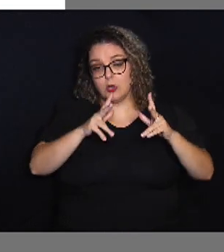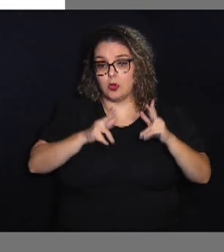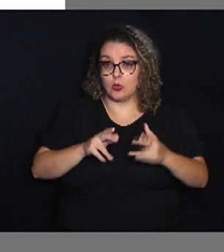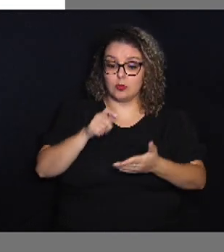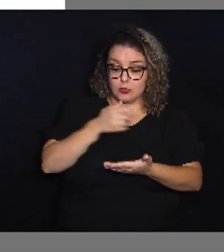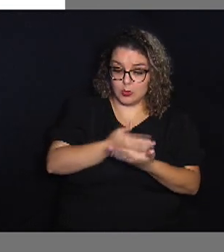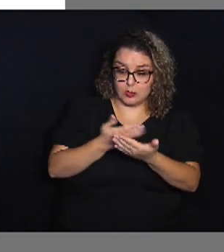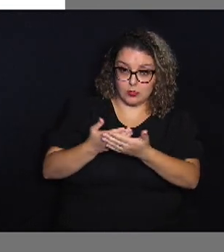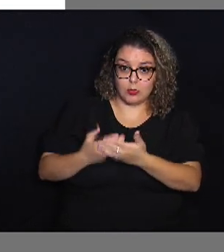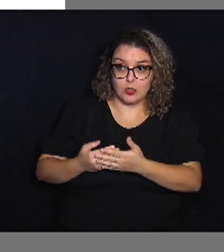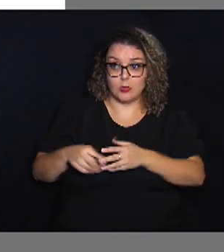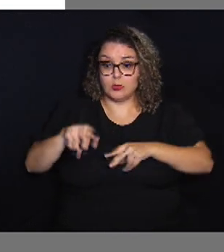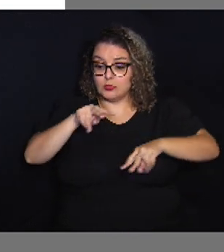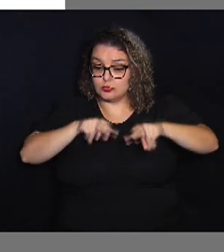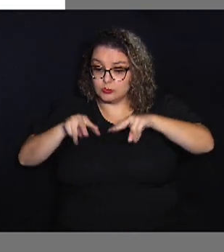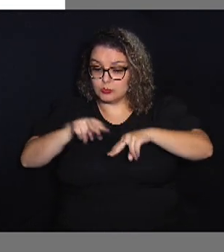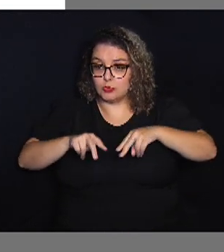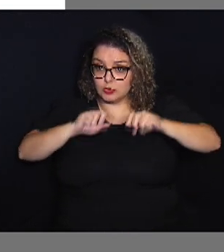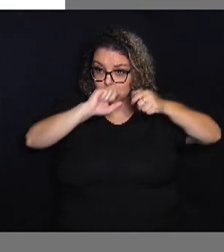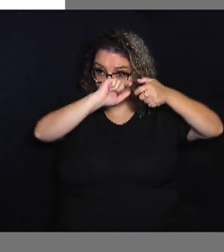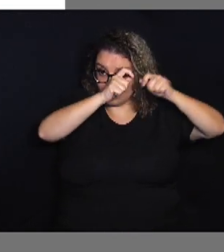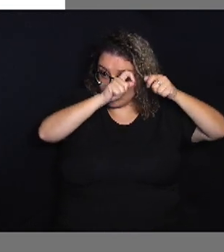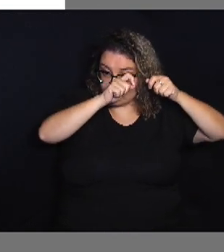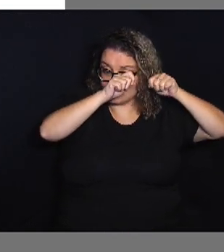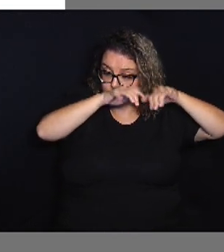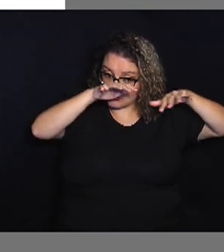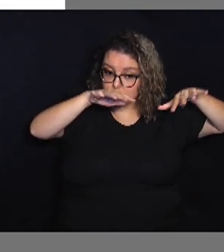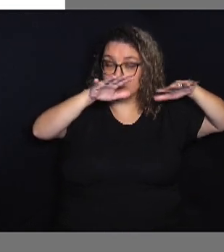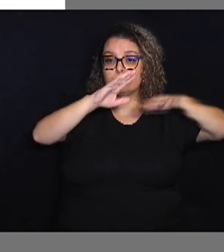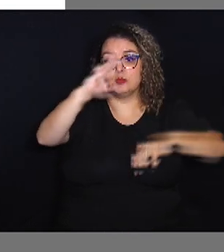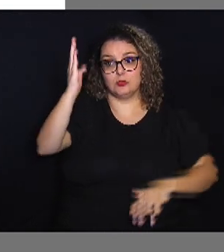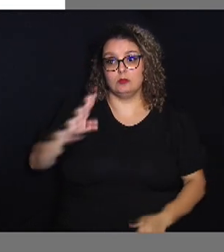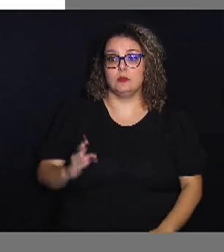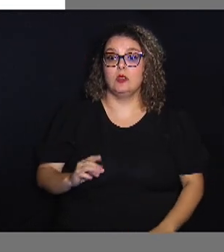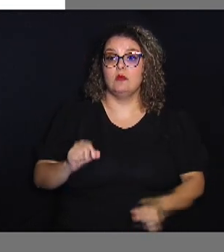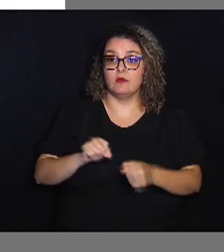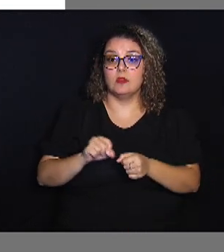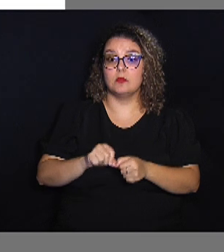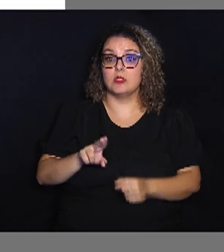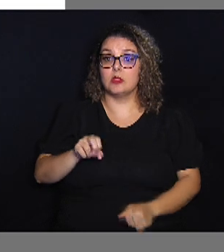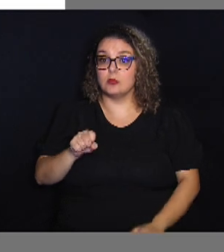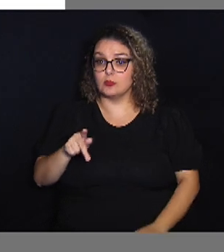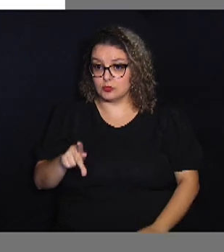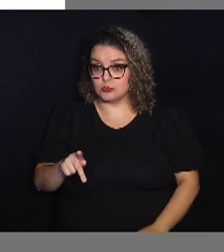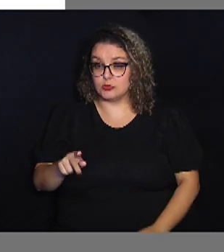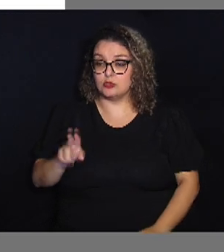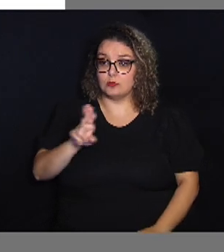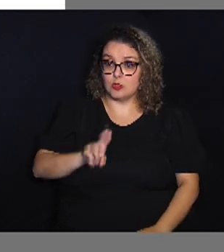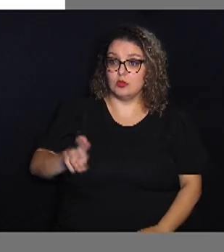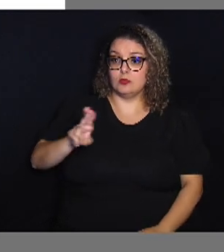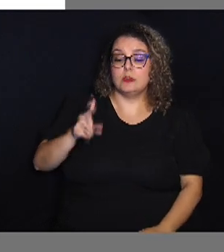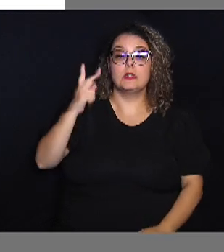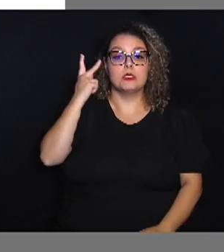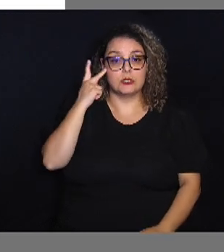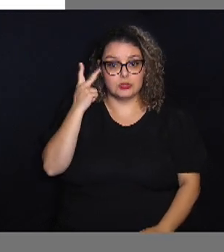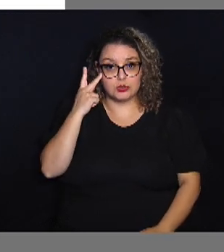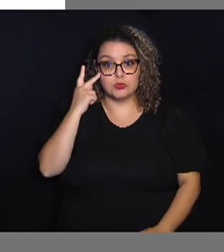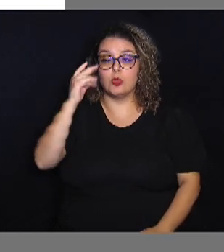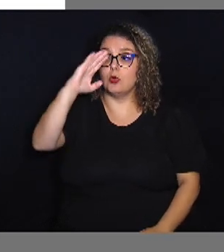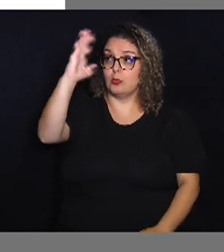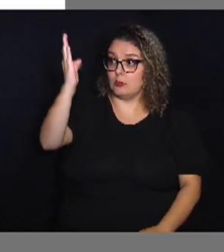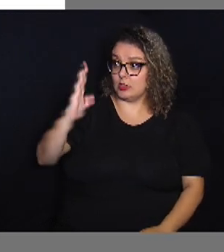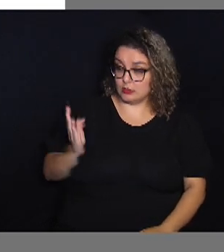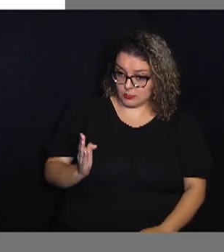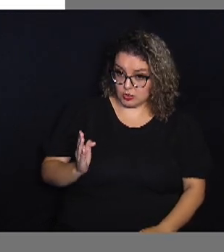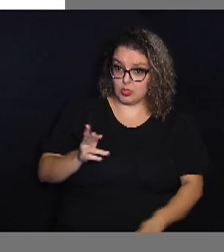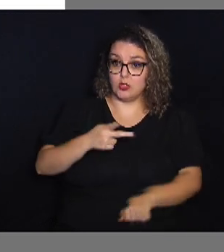O Retrato do Autismo no Brasil, realizado pela USP, Universidade de São Paulo, o Brasil,